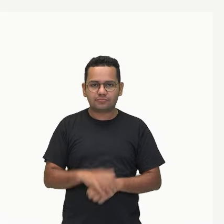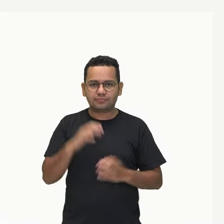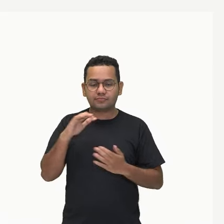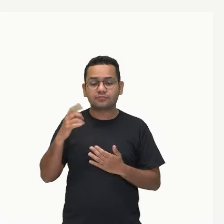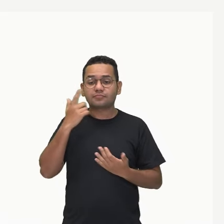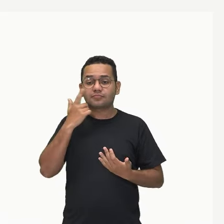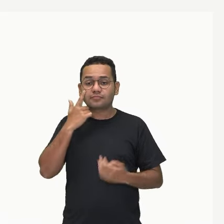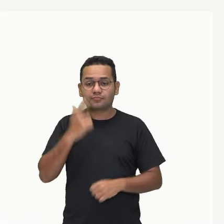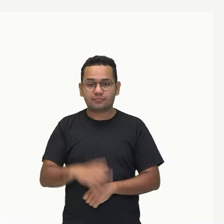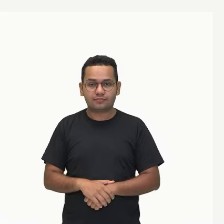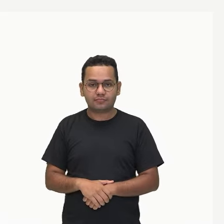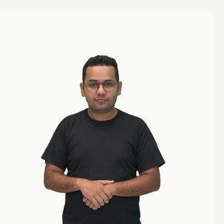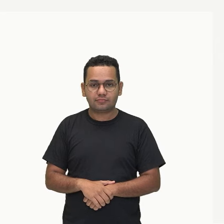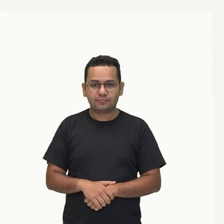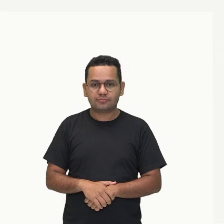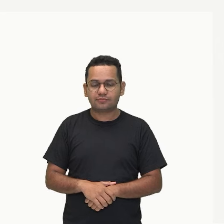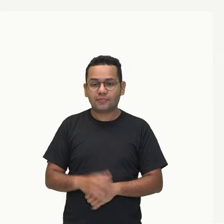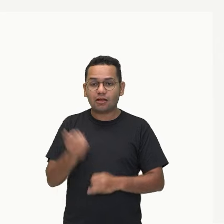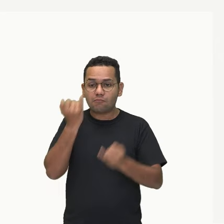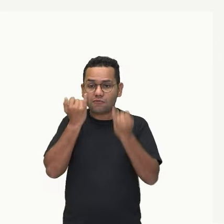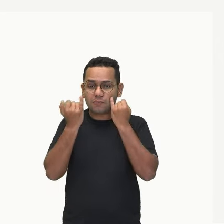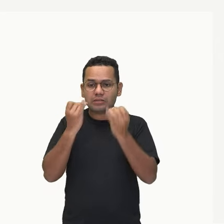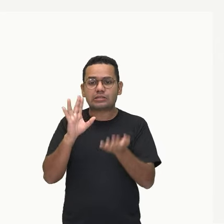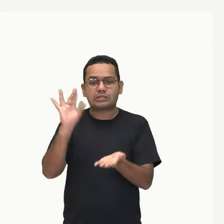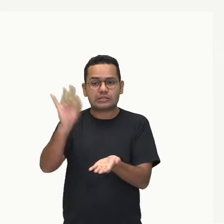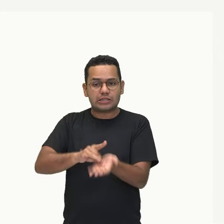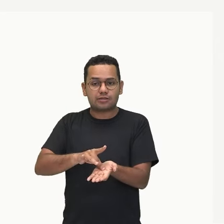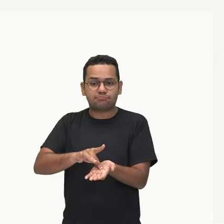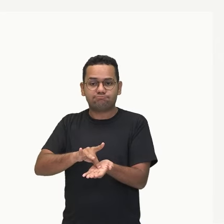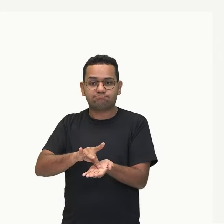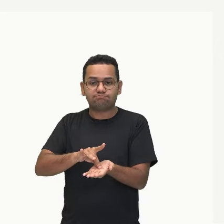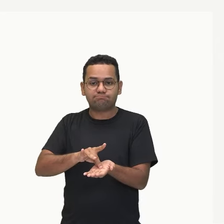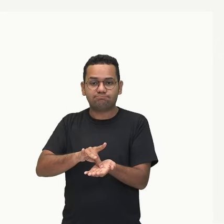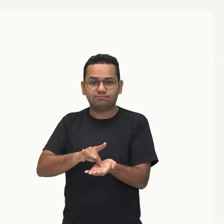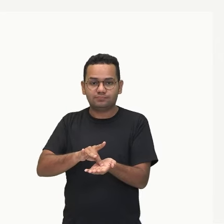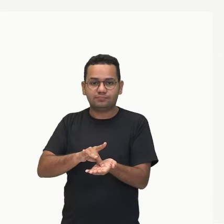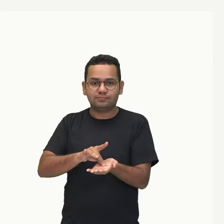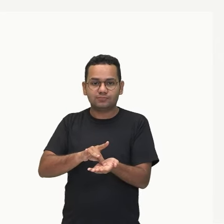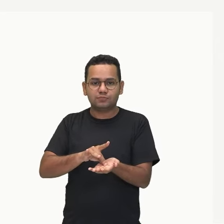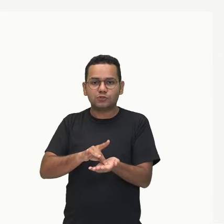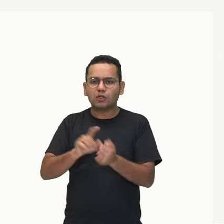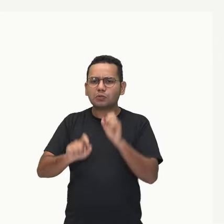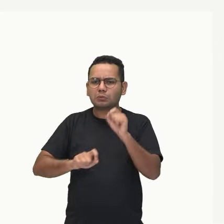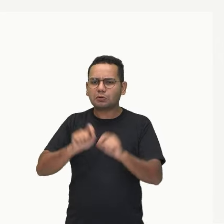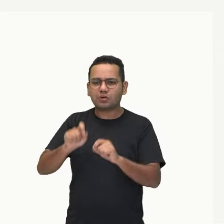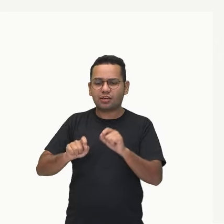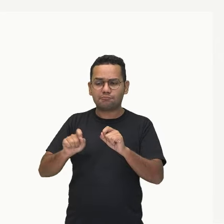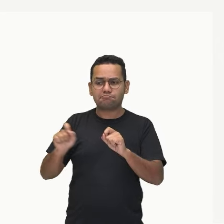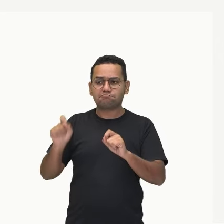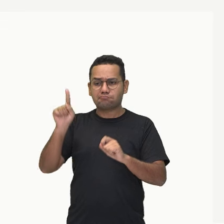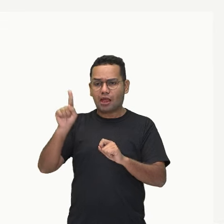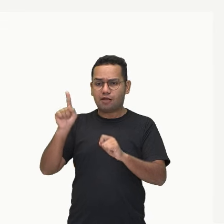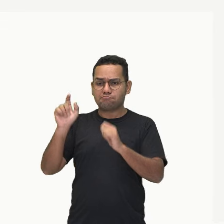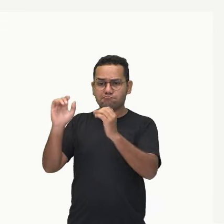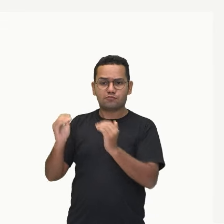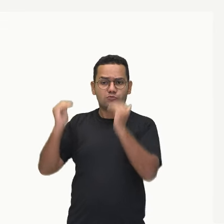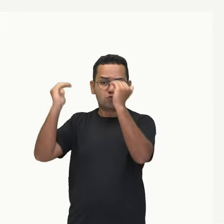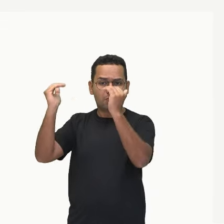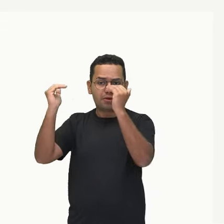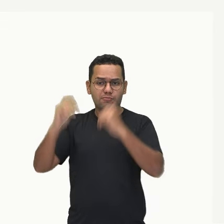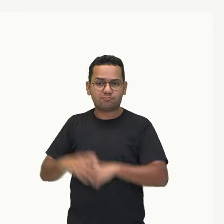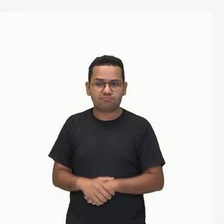É um conhecimento exato. Por quê? Porque é uma verdade sobrenatural. É uma questão de